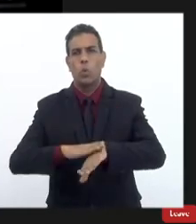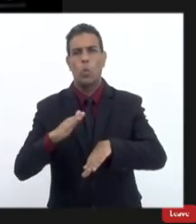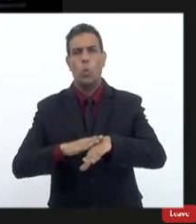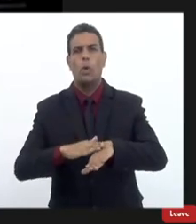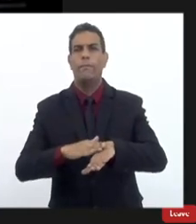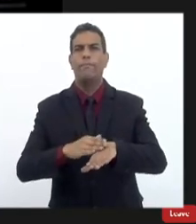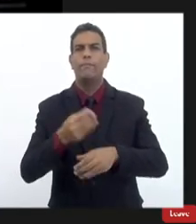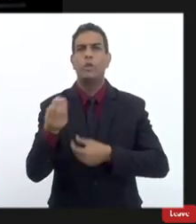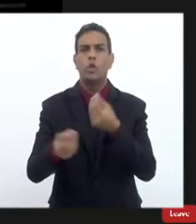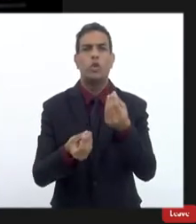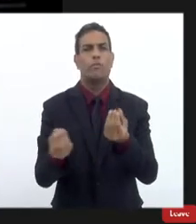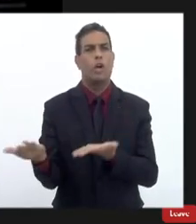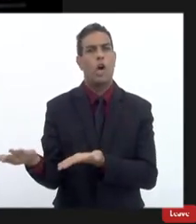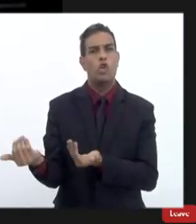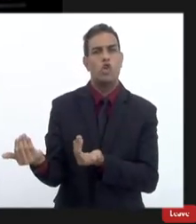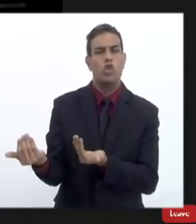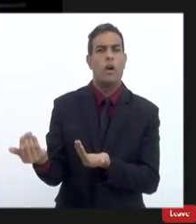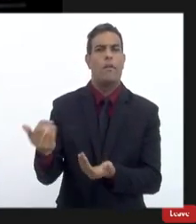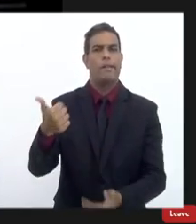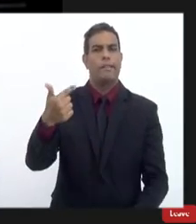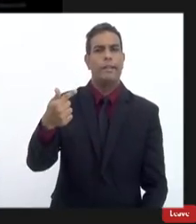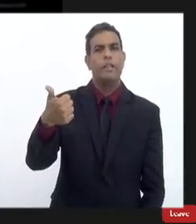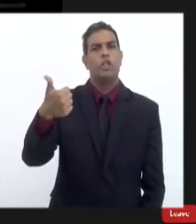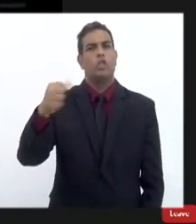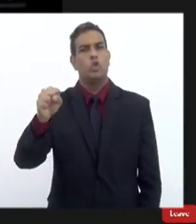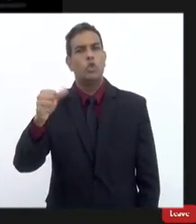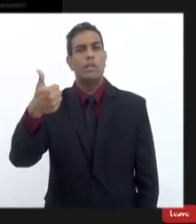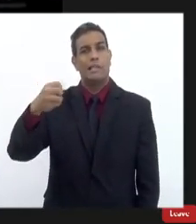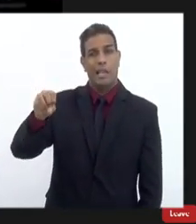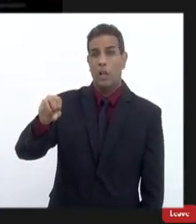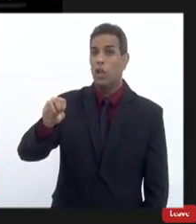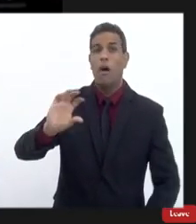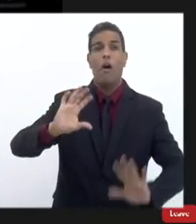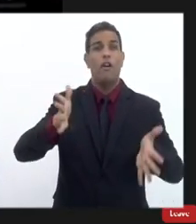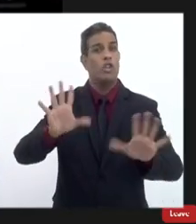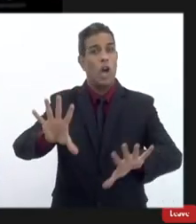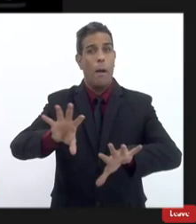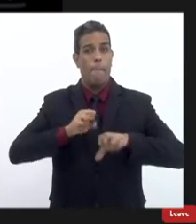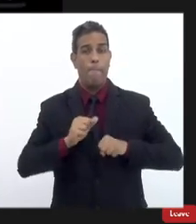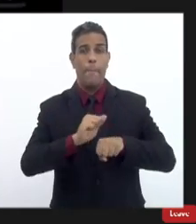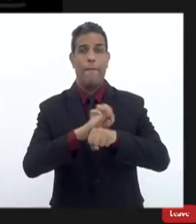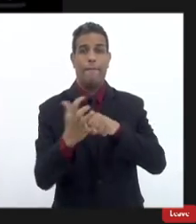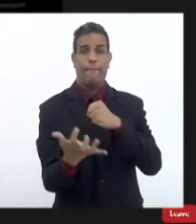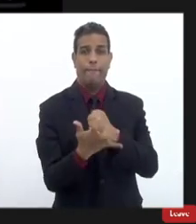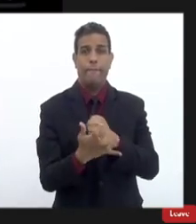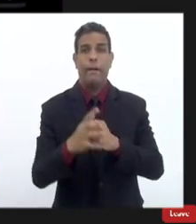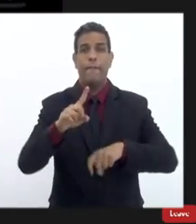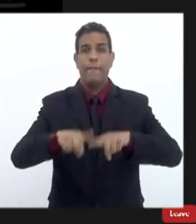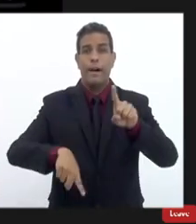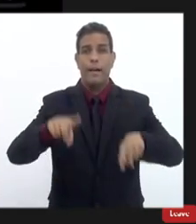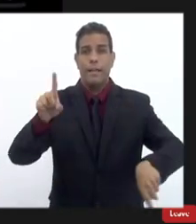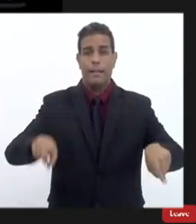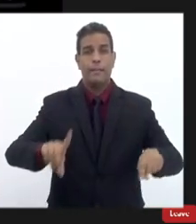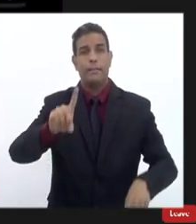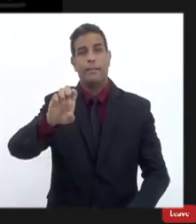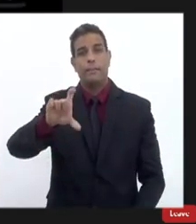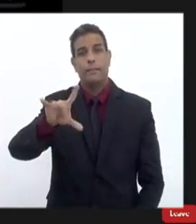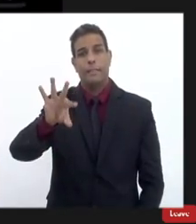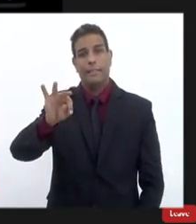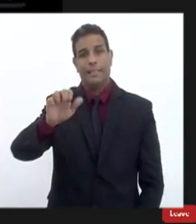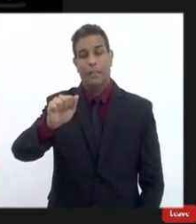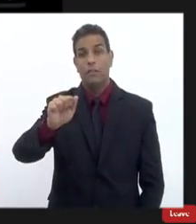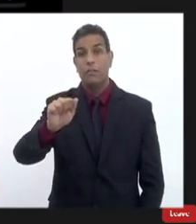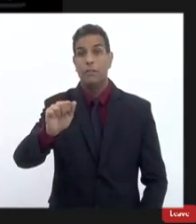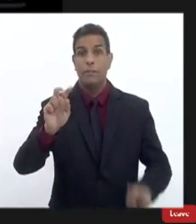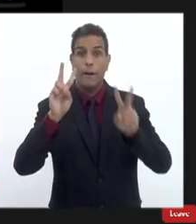de adolescentes de 17, 19 anos sendo contaminados. Uma outra questão que eu queria levantar aqui é uma preocupação